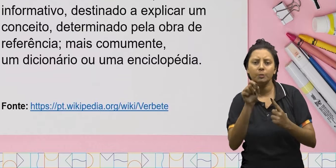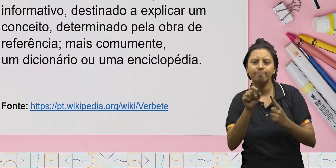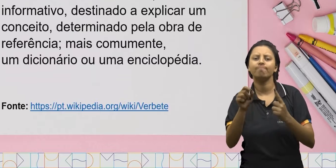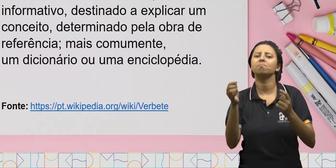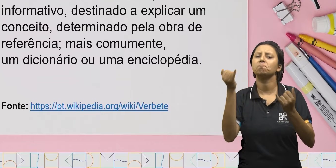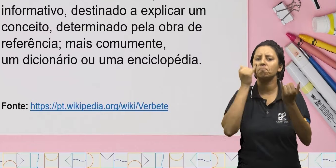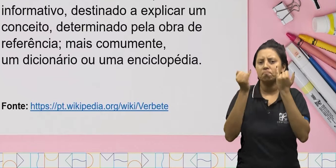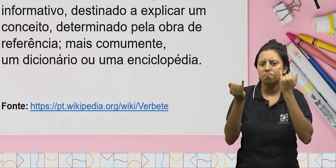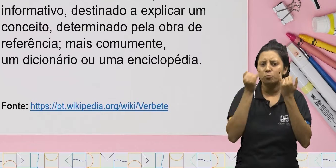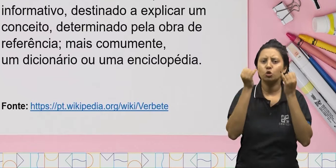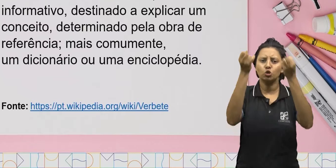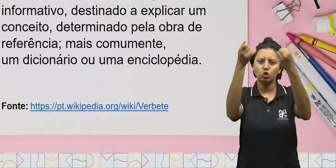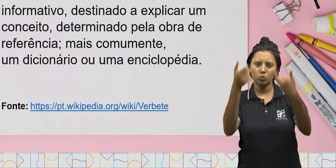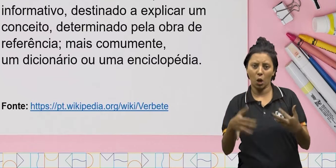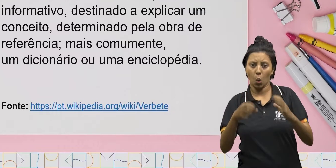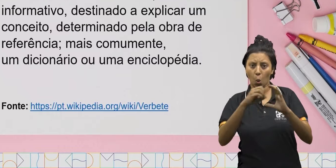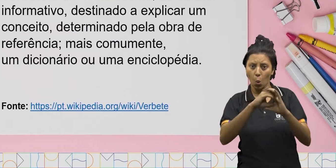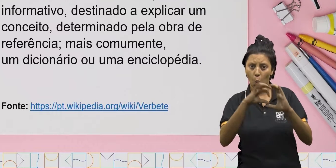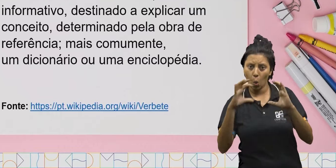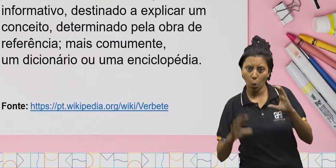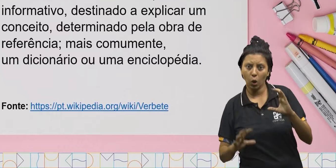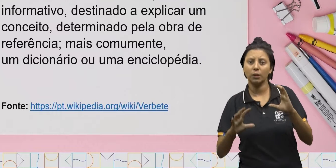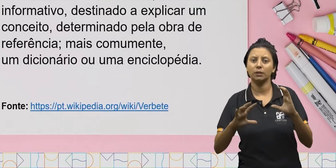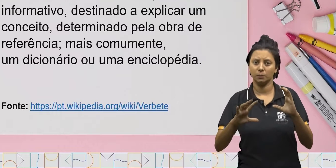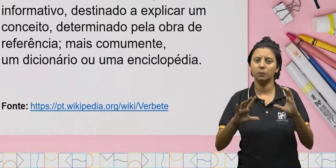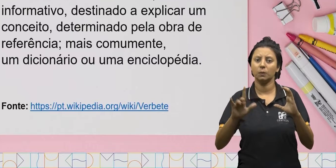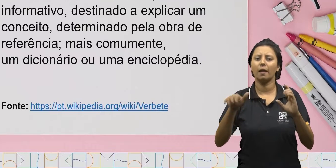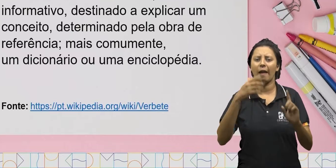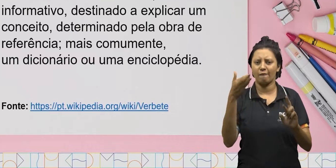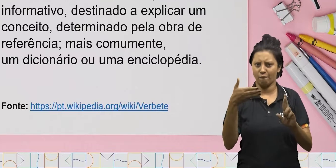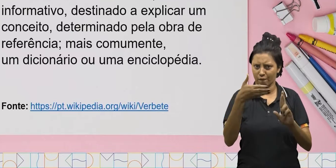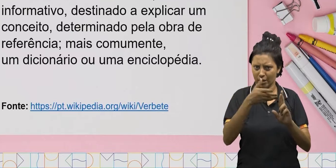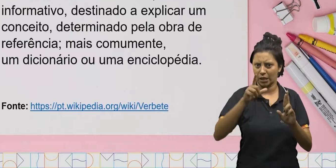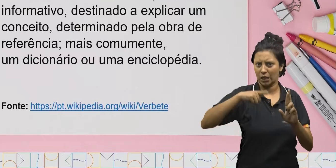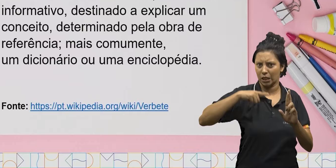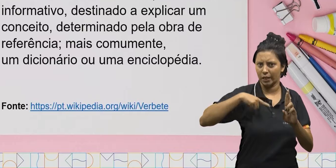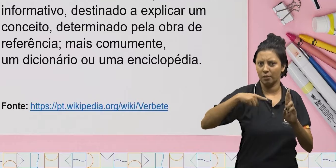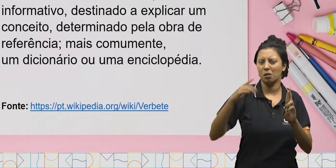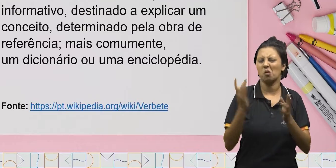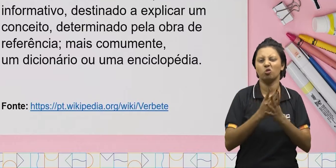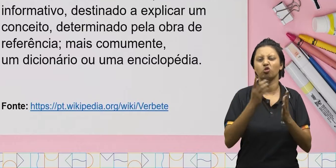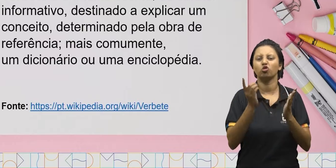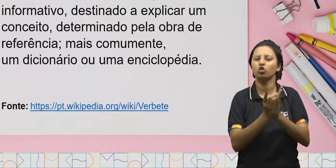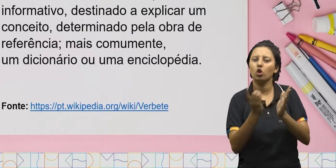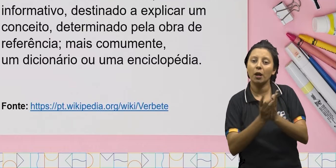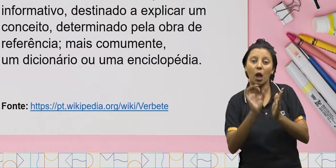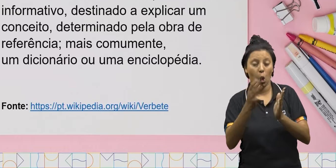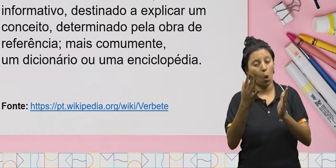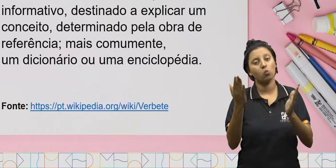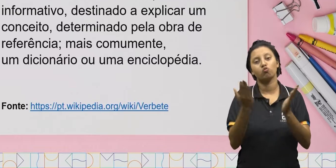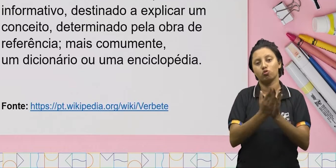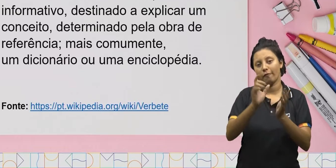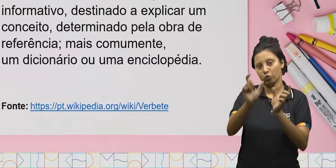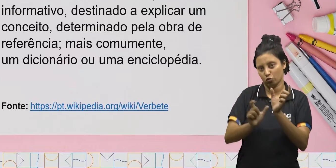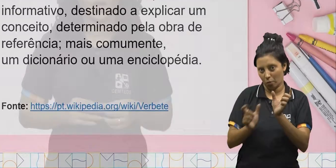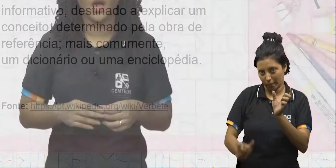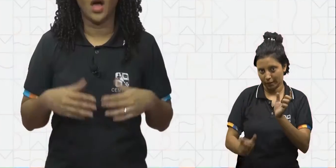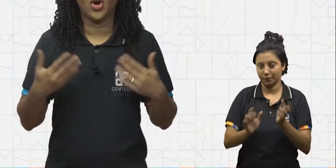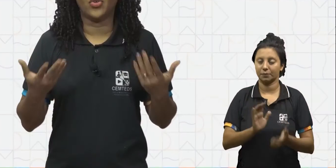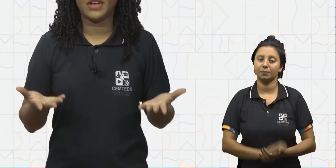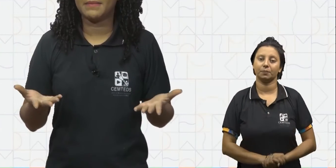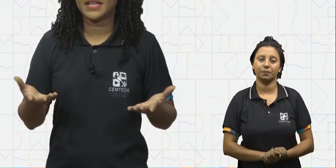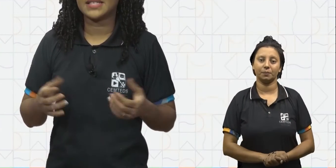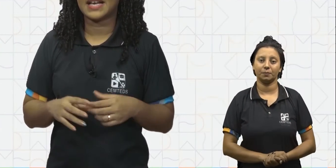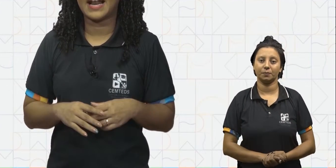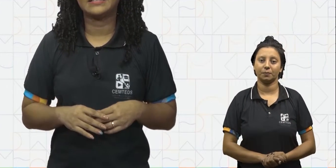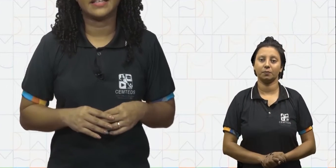explicar um conceito determinado pela obra de referência, mais comumente um dicionário ou uma enciclopédia.